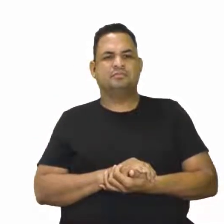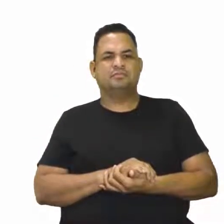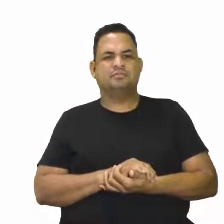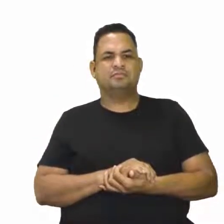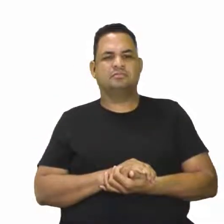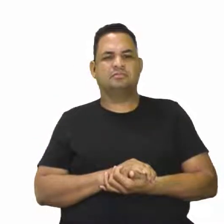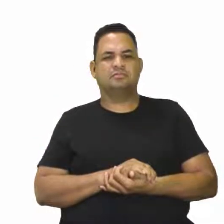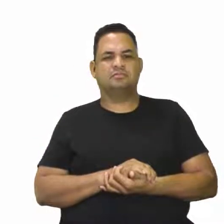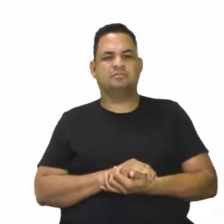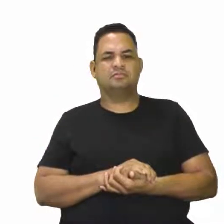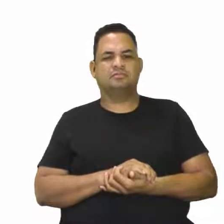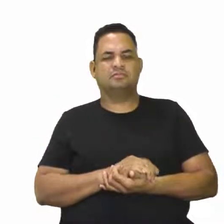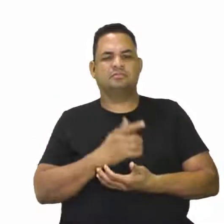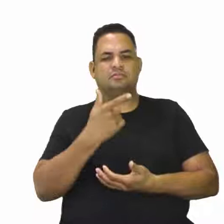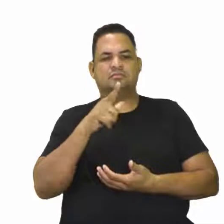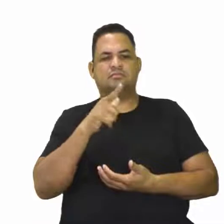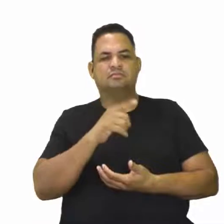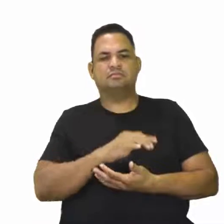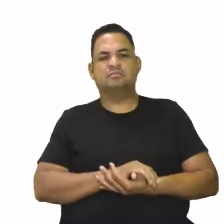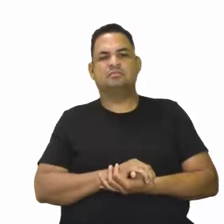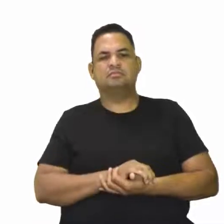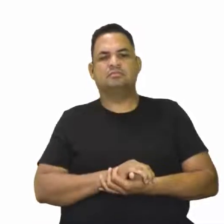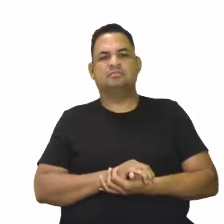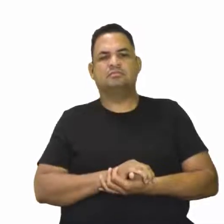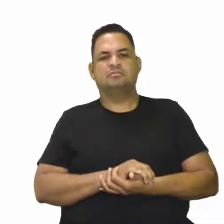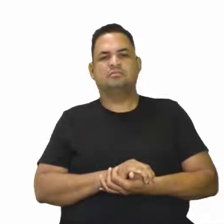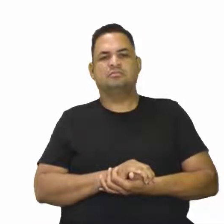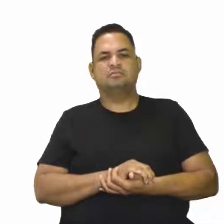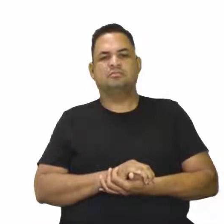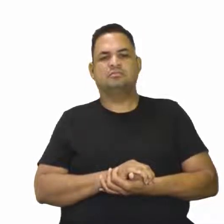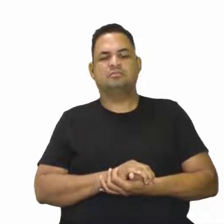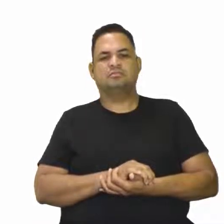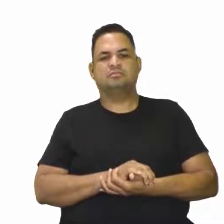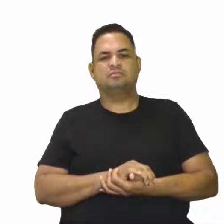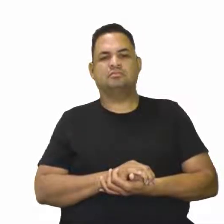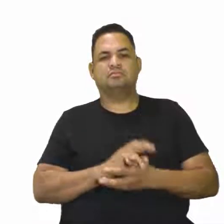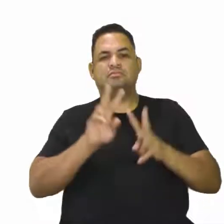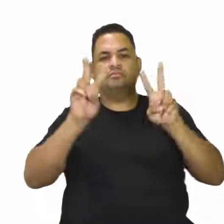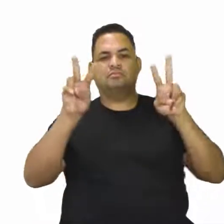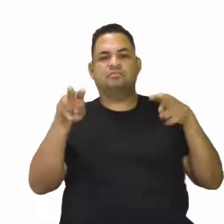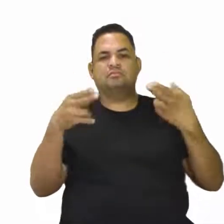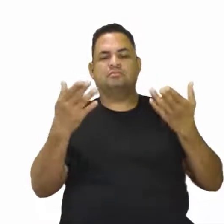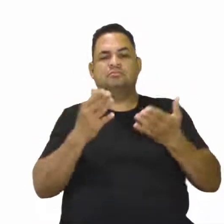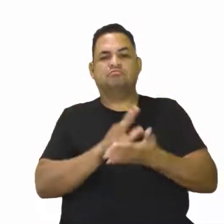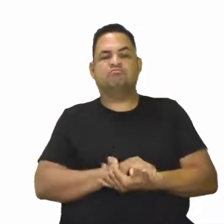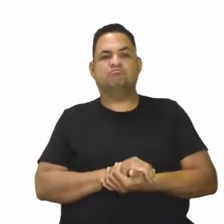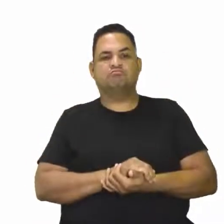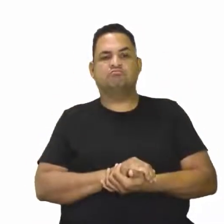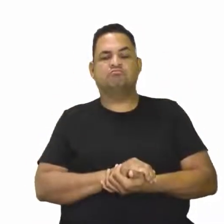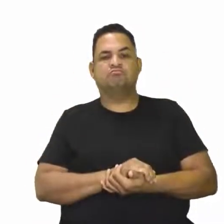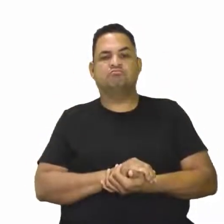Só que não tem aqui, ó, o tema desse